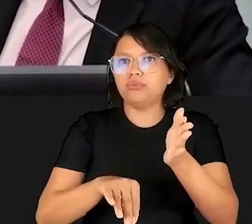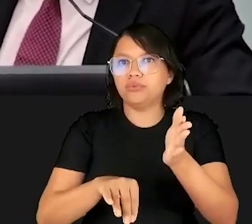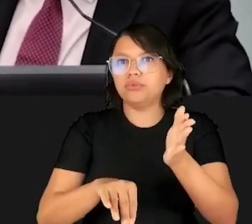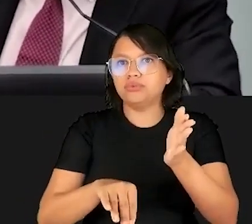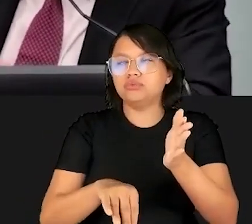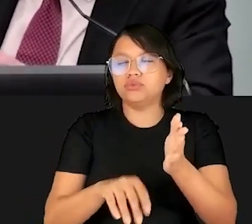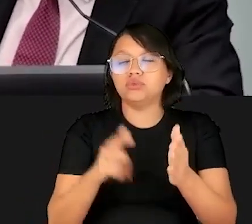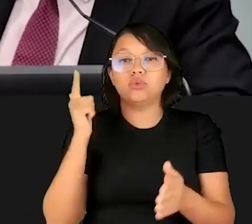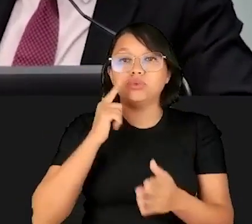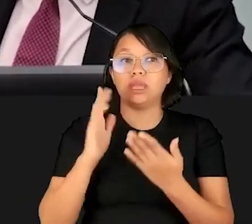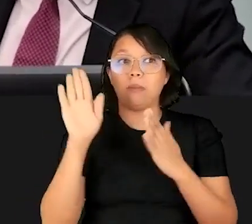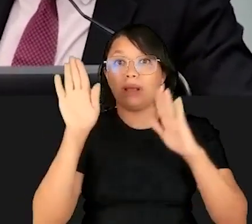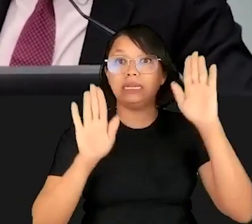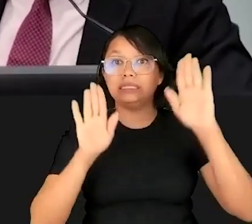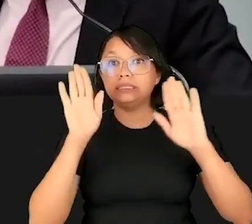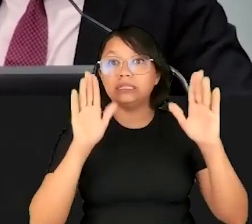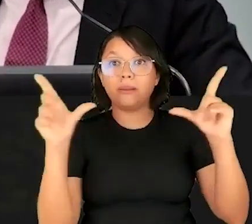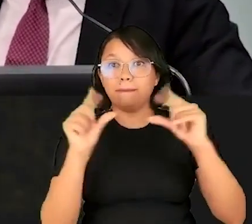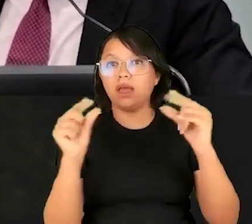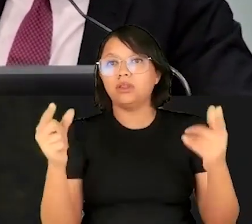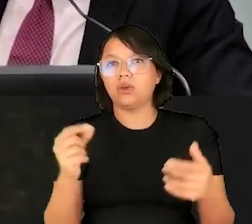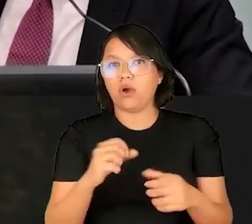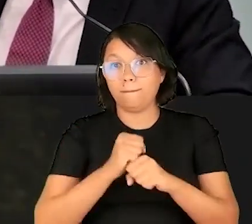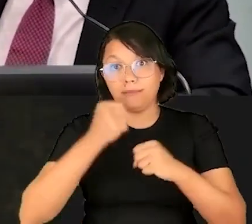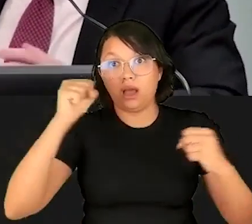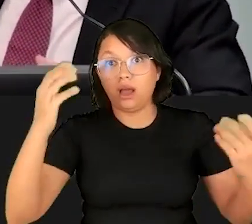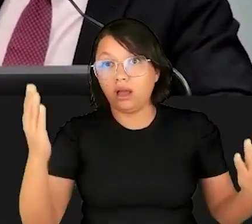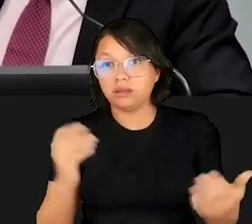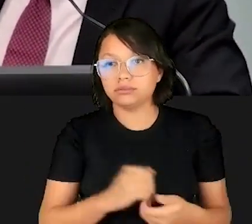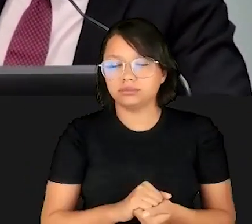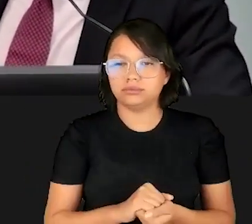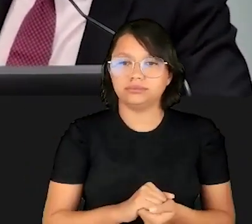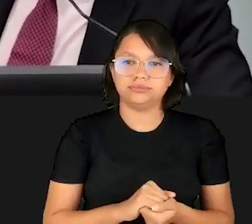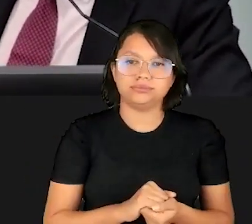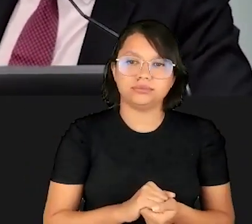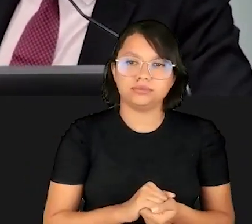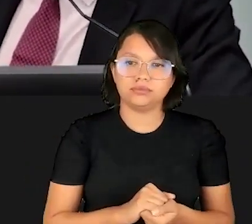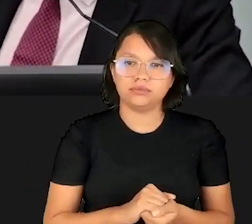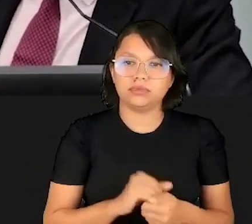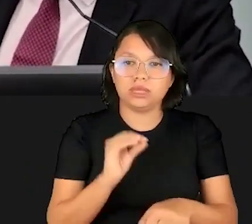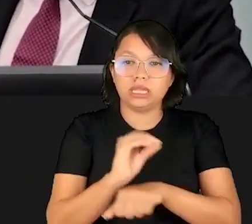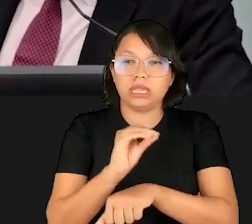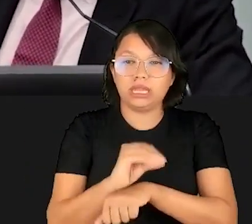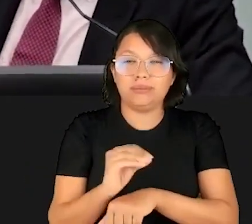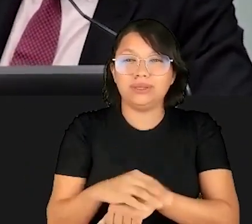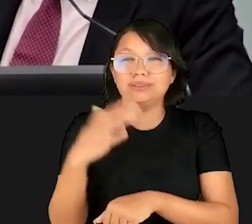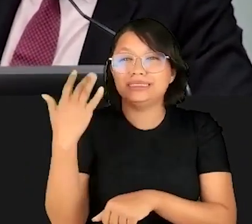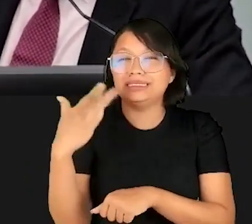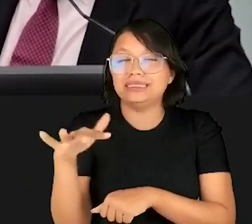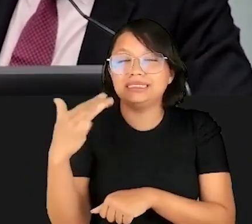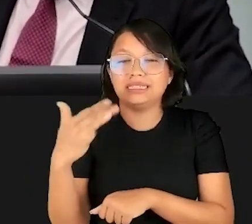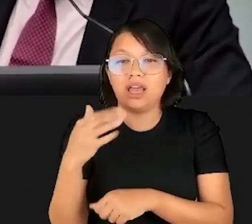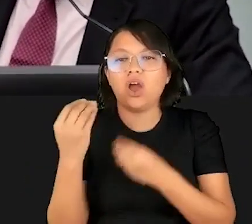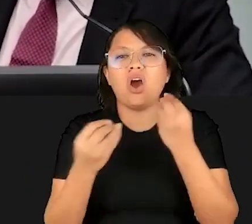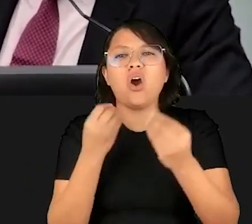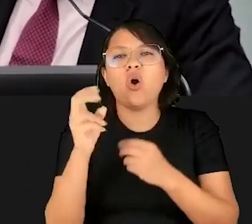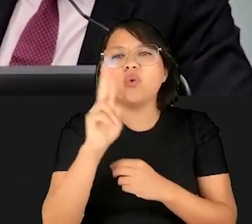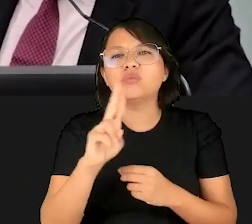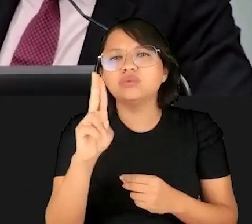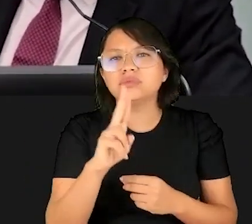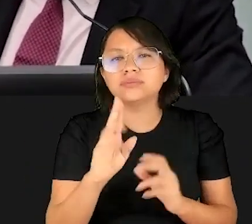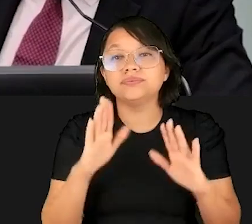melhor do que deixar o indivíduo brigando por isso. Bom, tratamentos caríssimos, quando incorporar, né? Quando o tratamento é barato